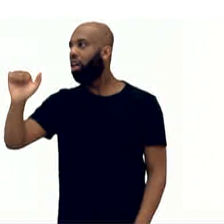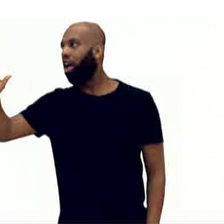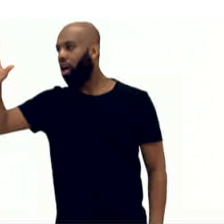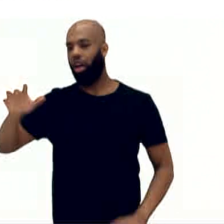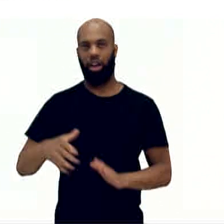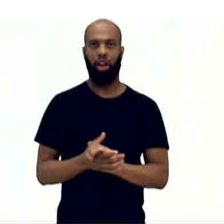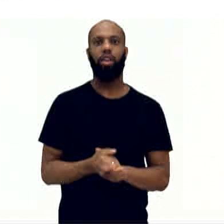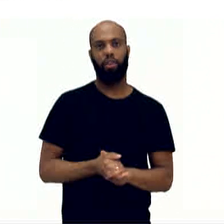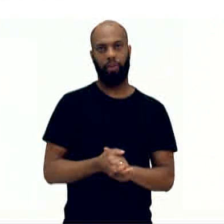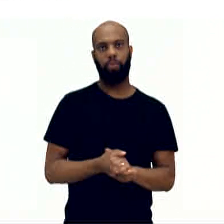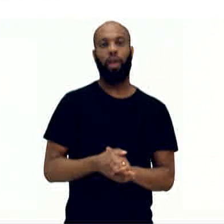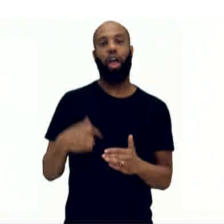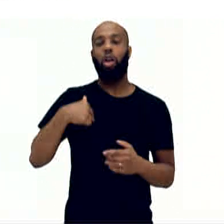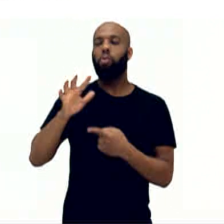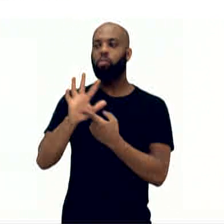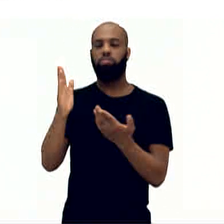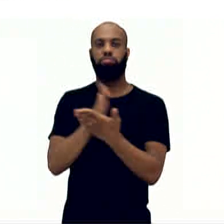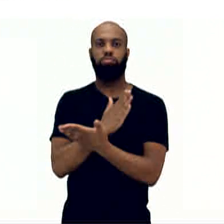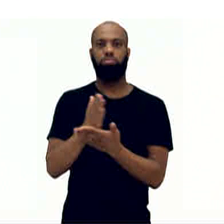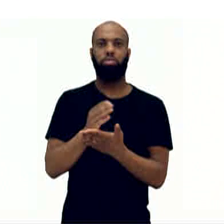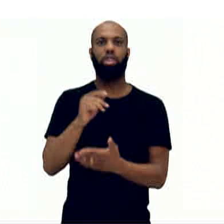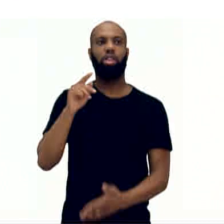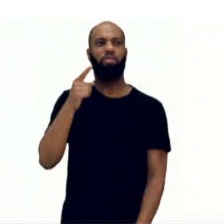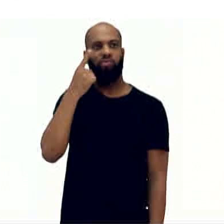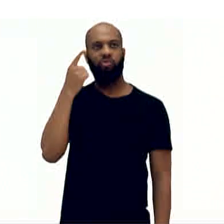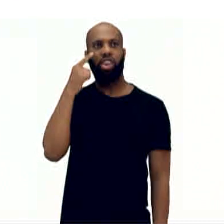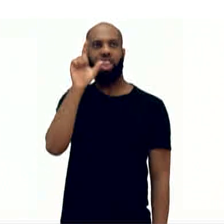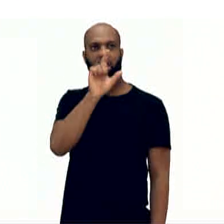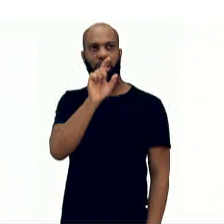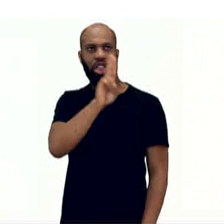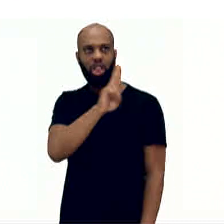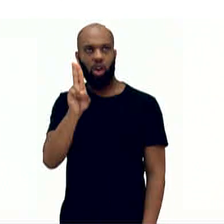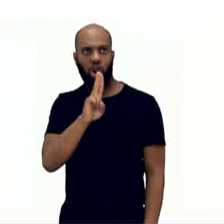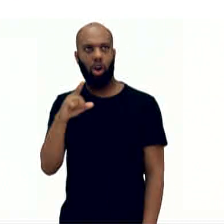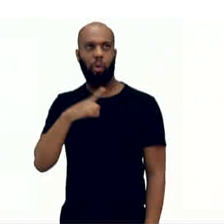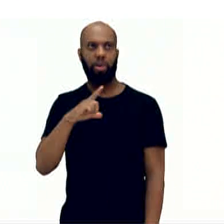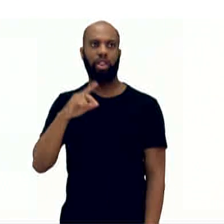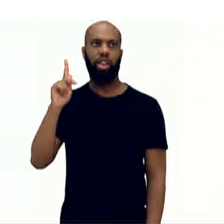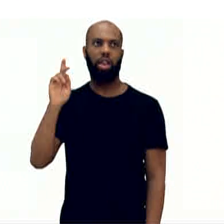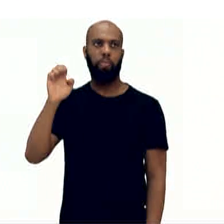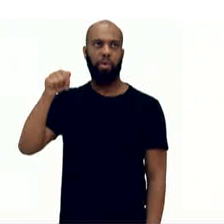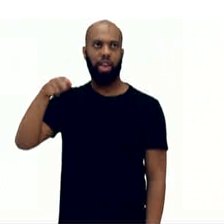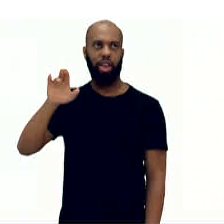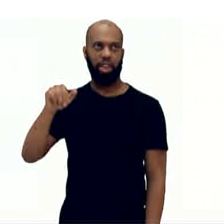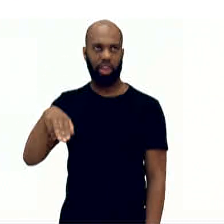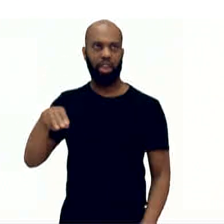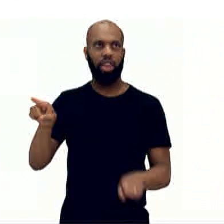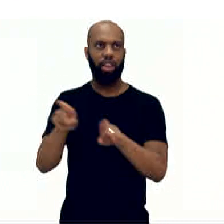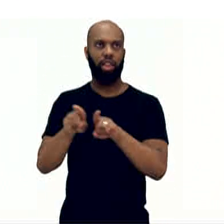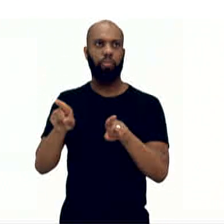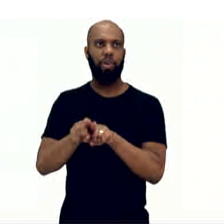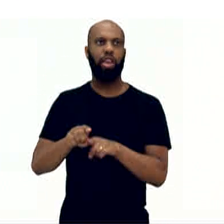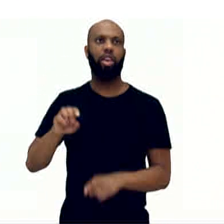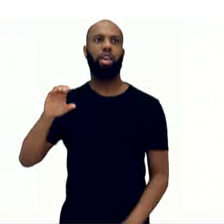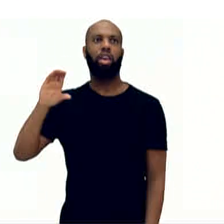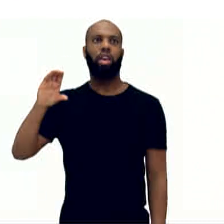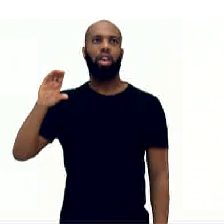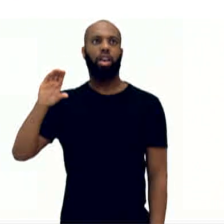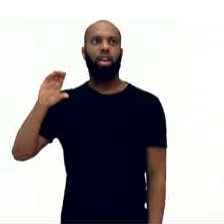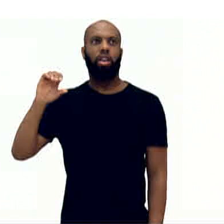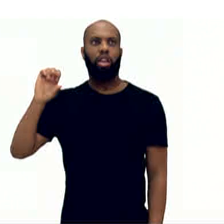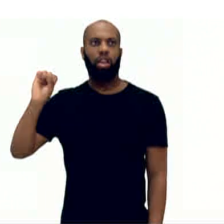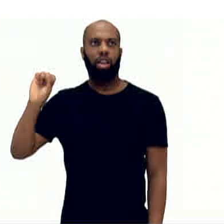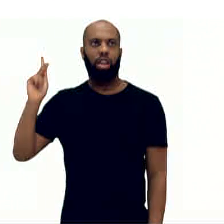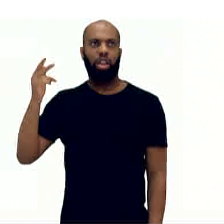ali algumas para vocês, como Pequim, Xangai, Tóquio, Calcutá, são alguns exemplos de